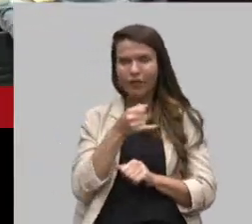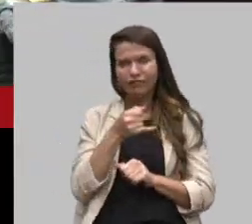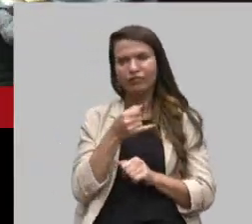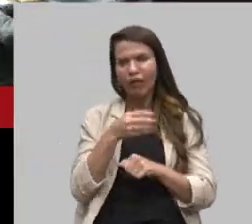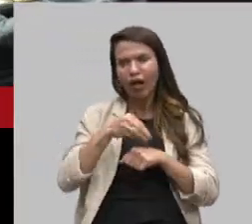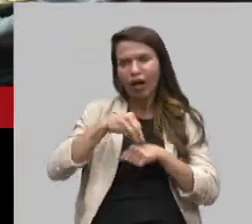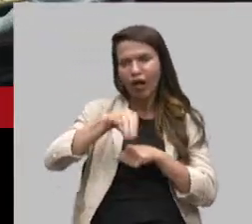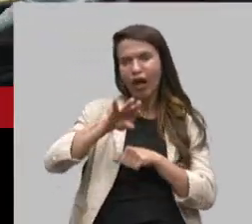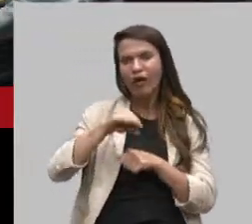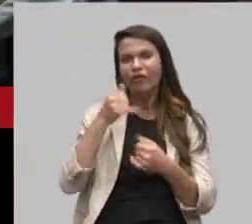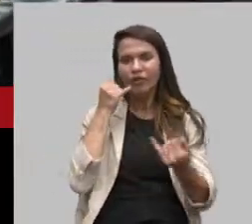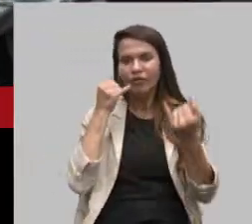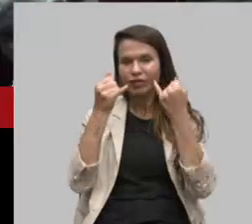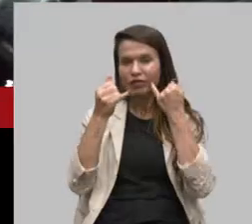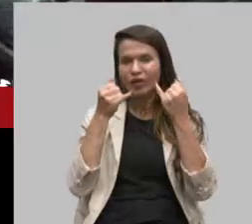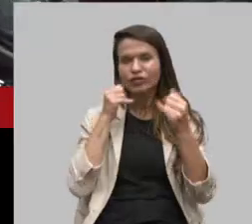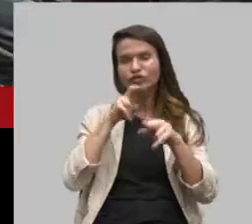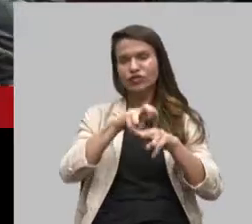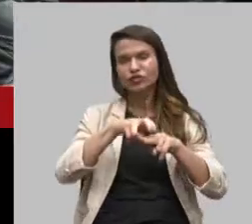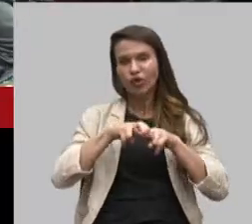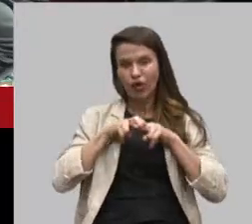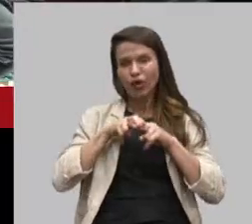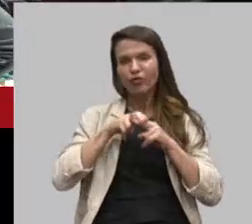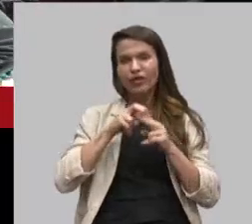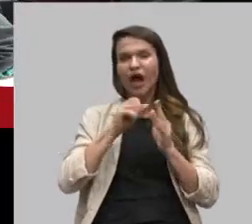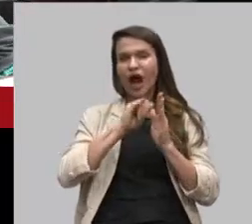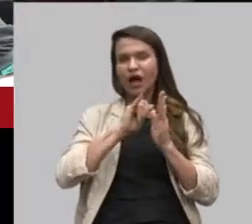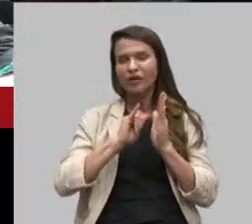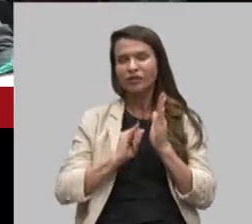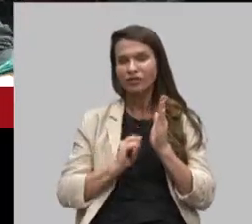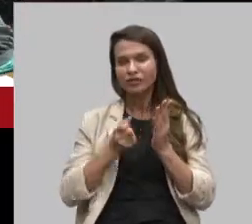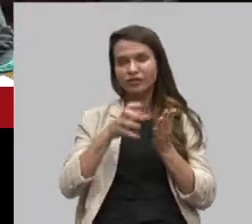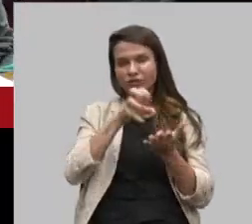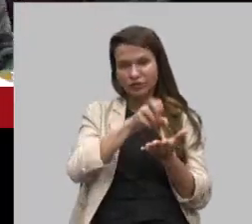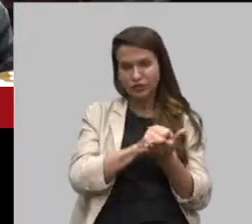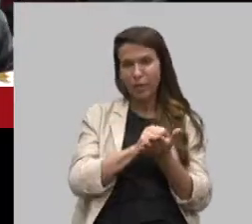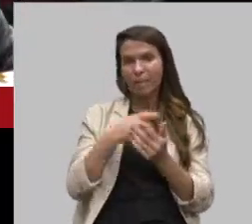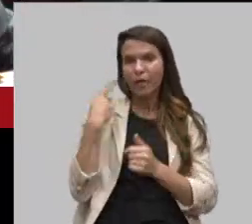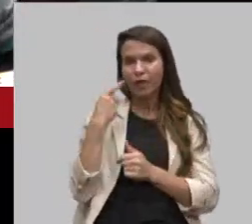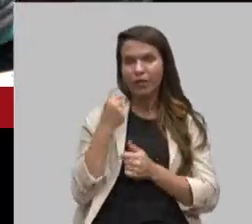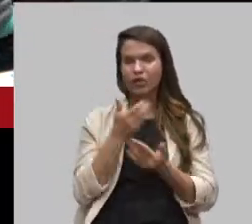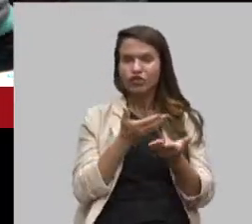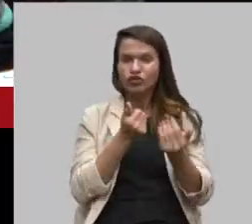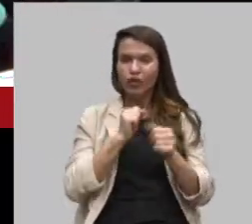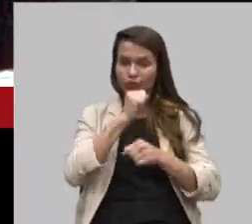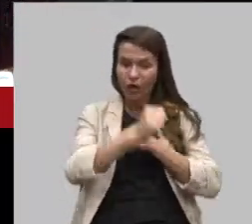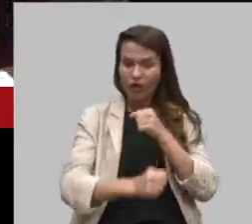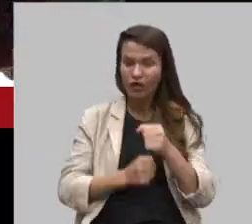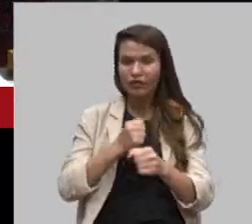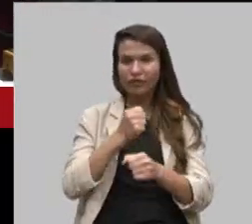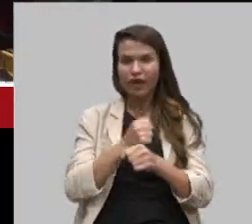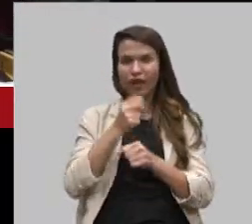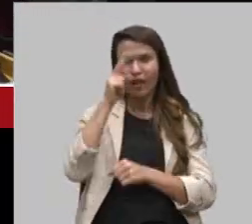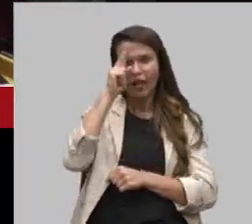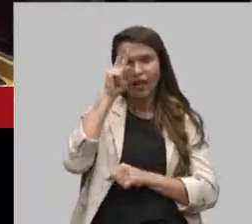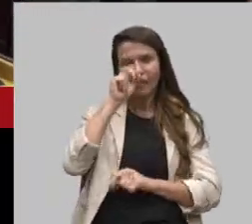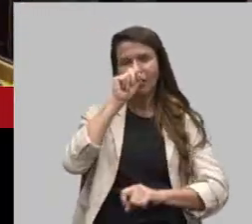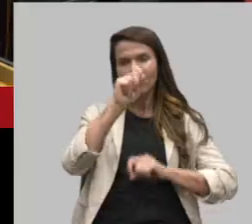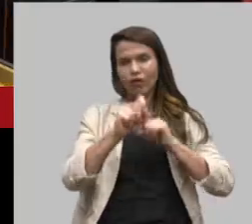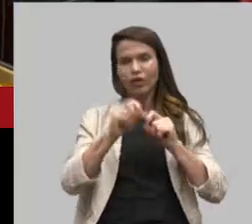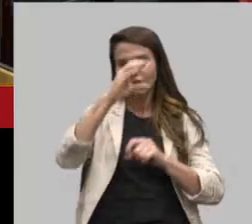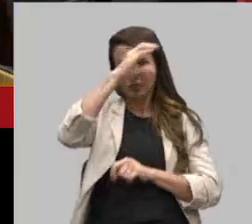aqui sobre as inscrições eh pro Parlamento Jovem do ano que vem Lembrando que são as câmaras